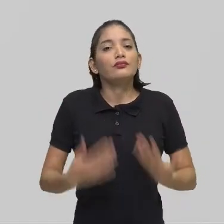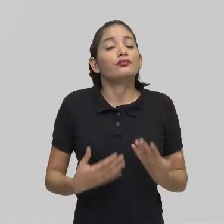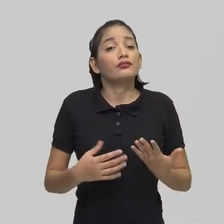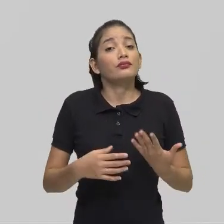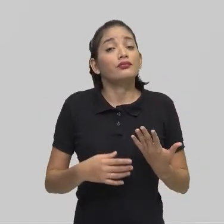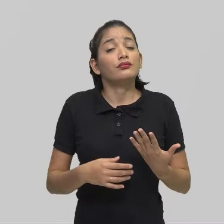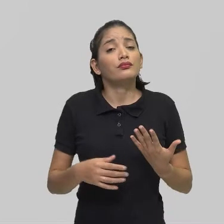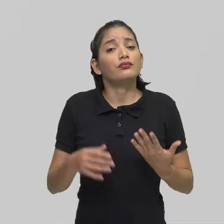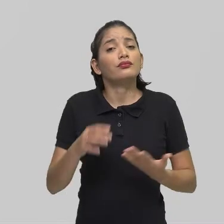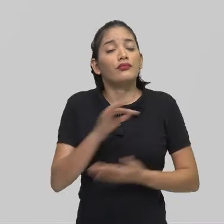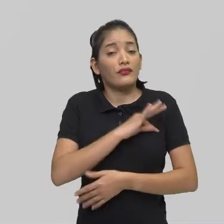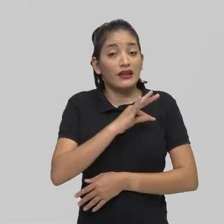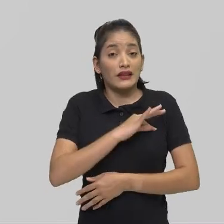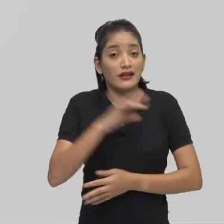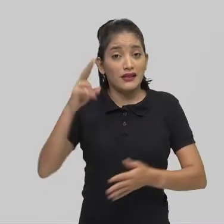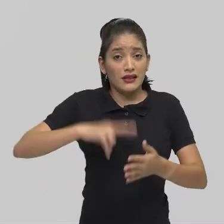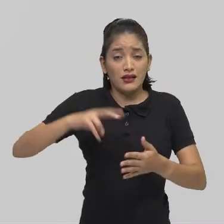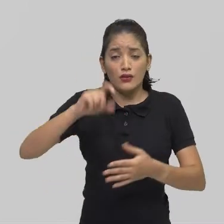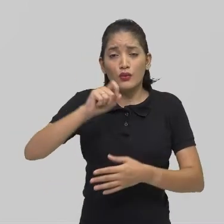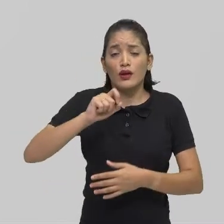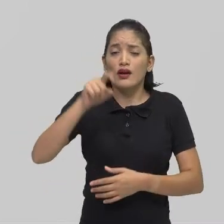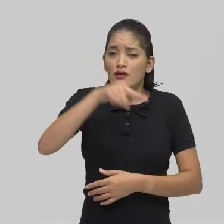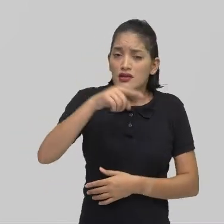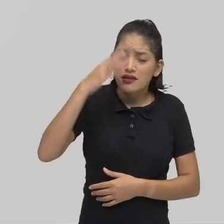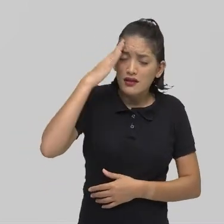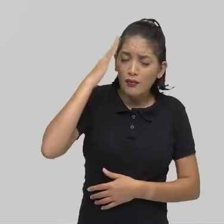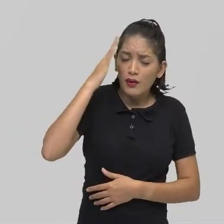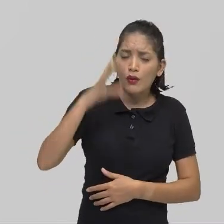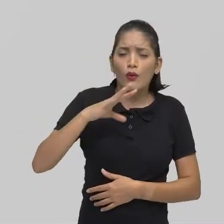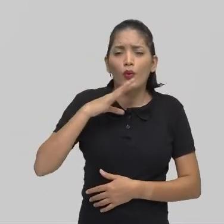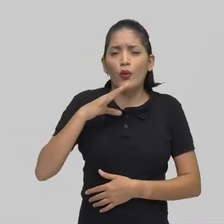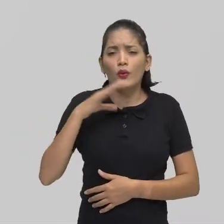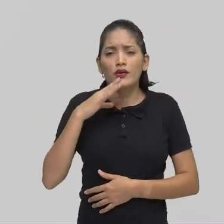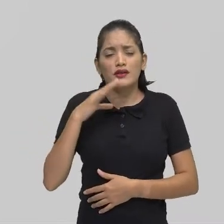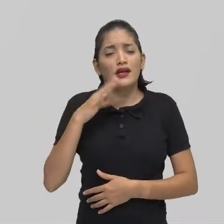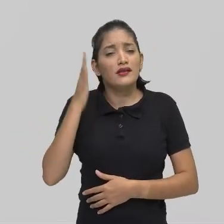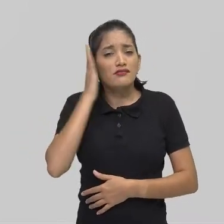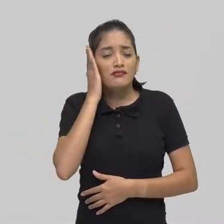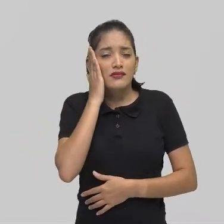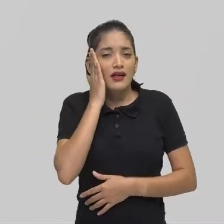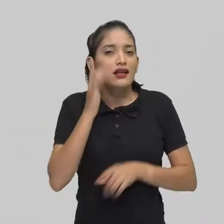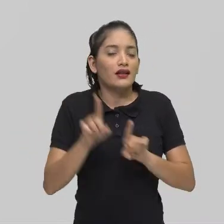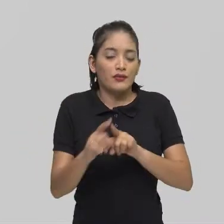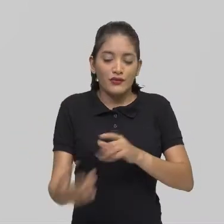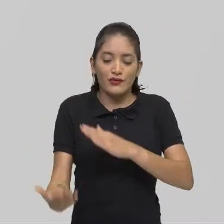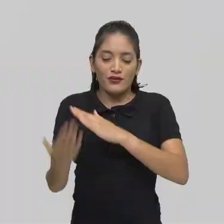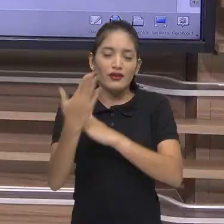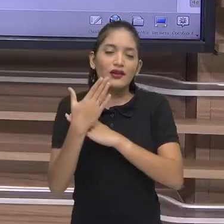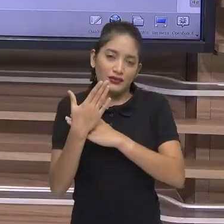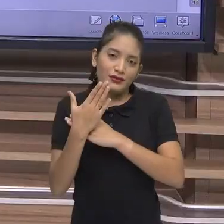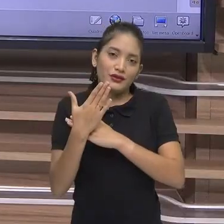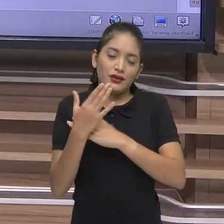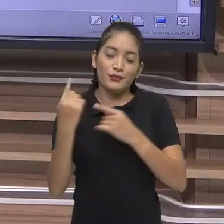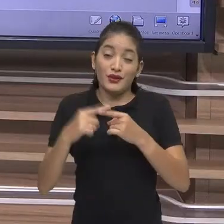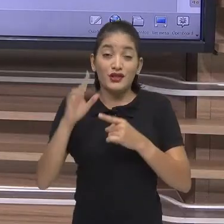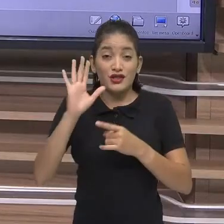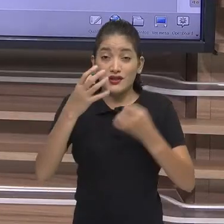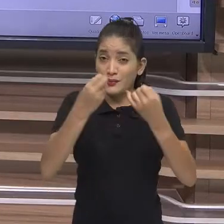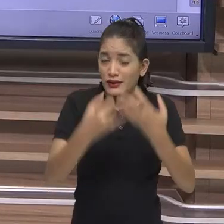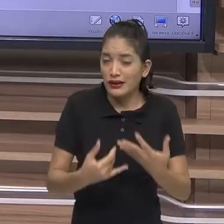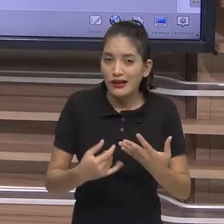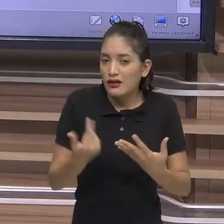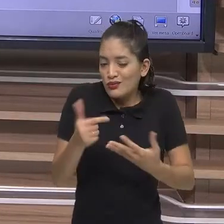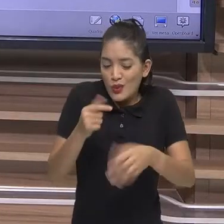técnicas de leitura é você conhecer, você dominar todas elas e usar a seu favor, porque, como eu disse, não